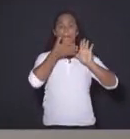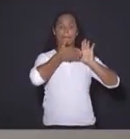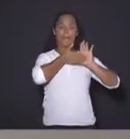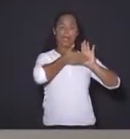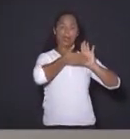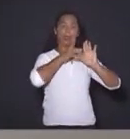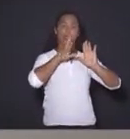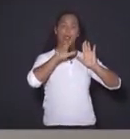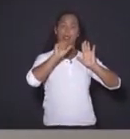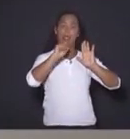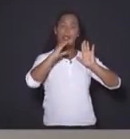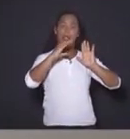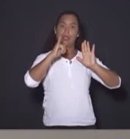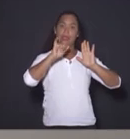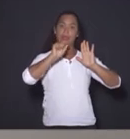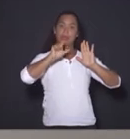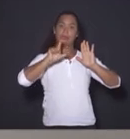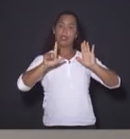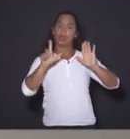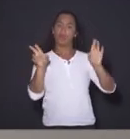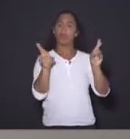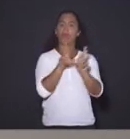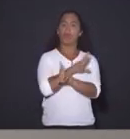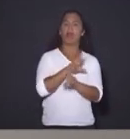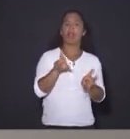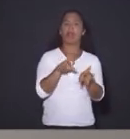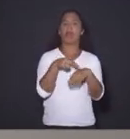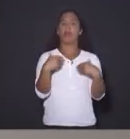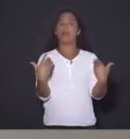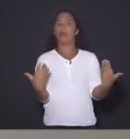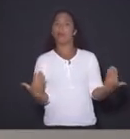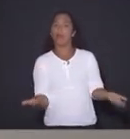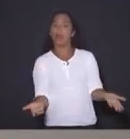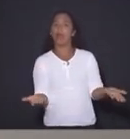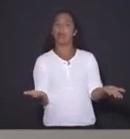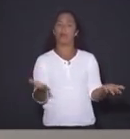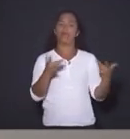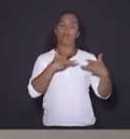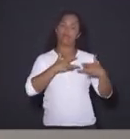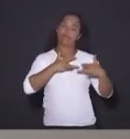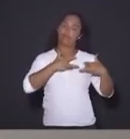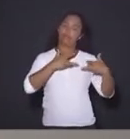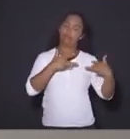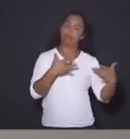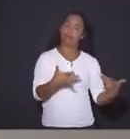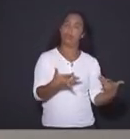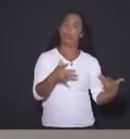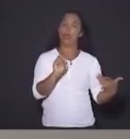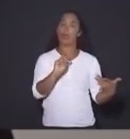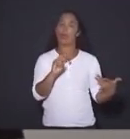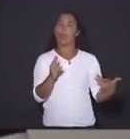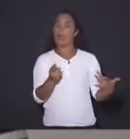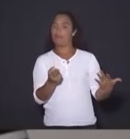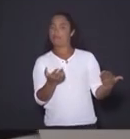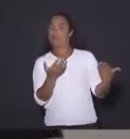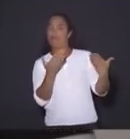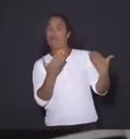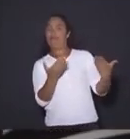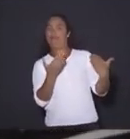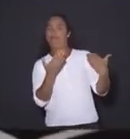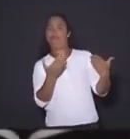qualquer relação é uma relação de laços de solidariedade ou de desconfiança